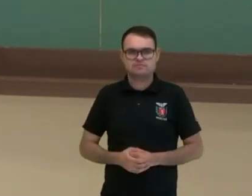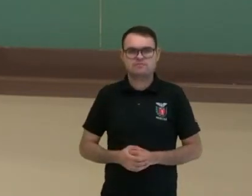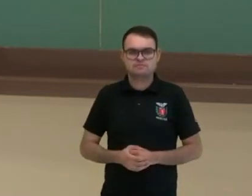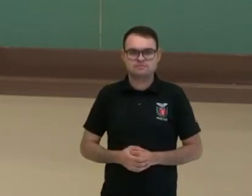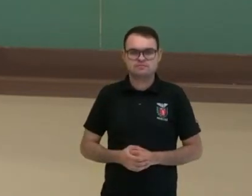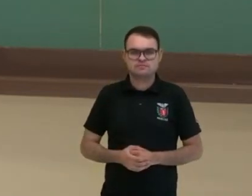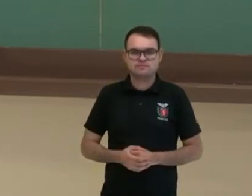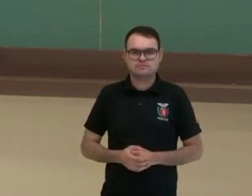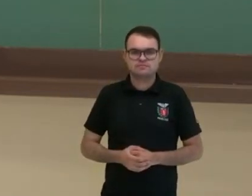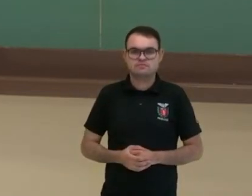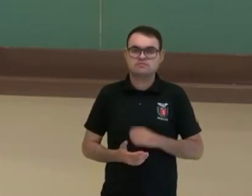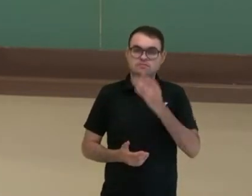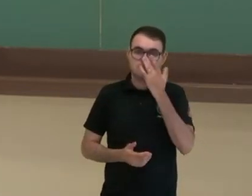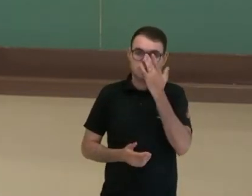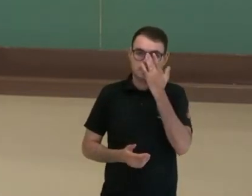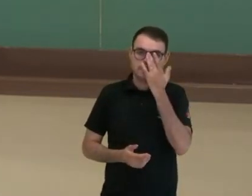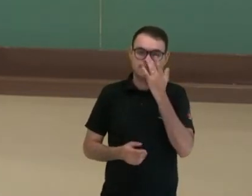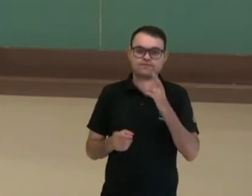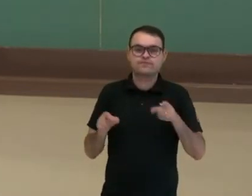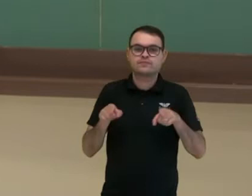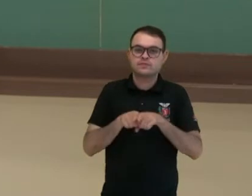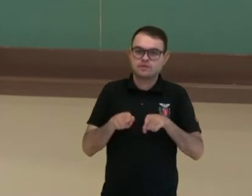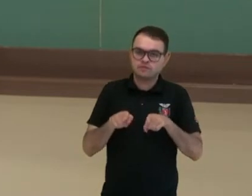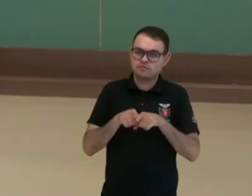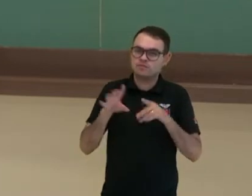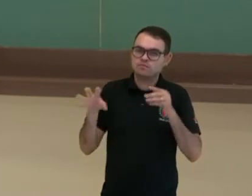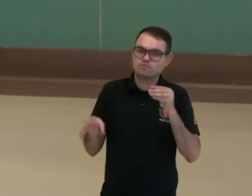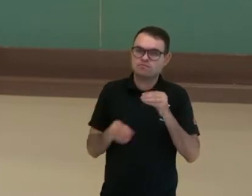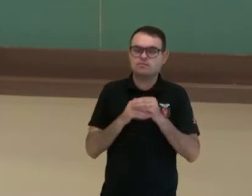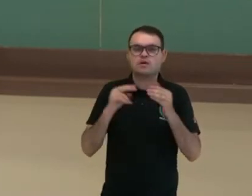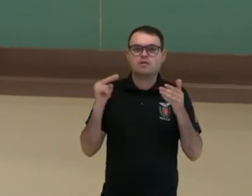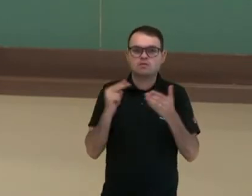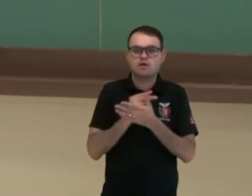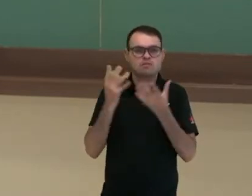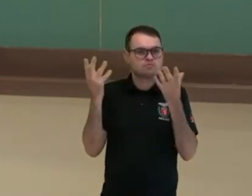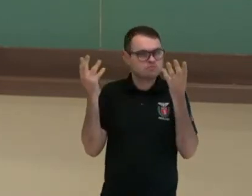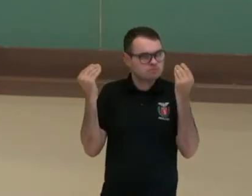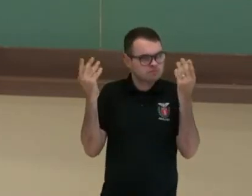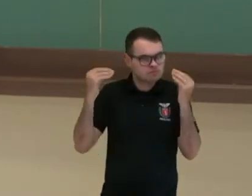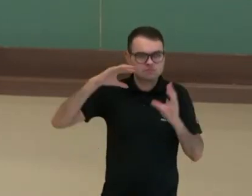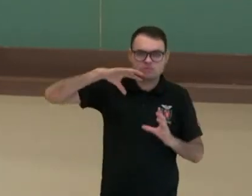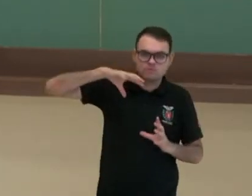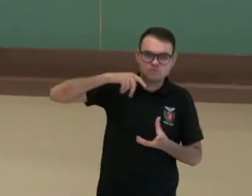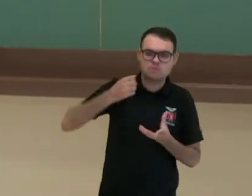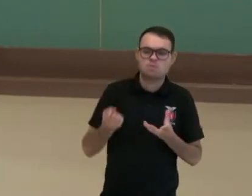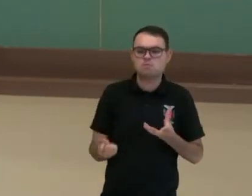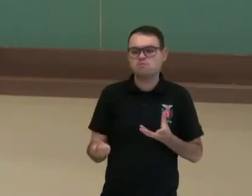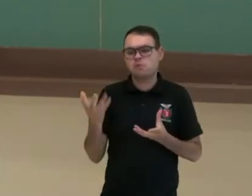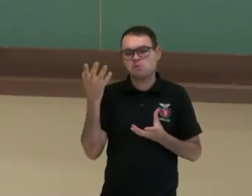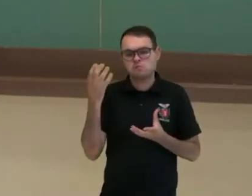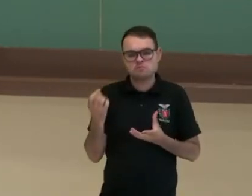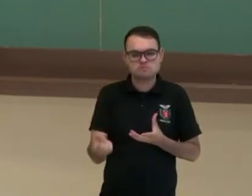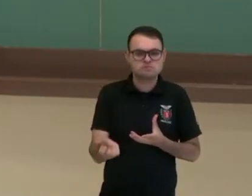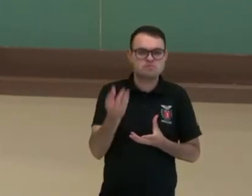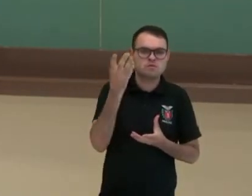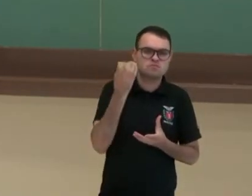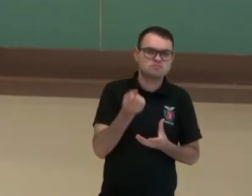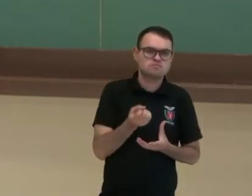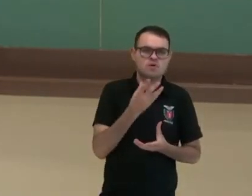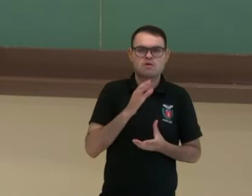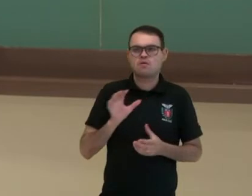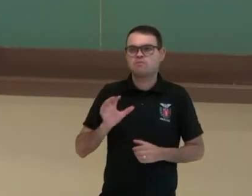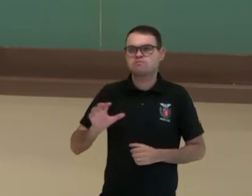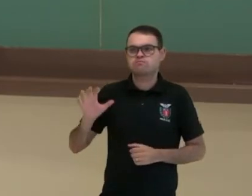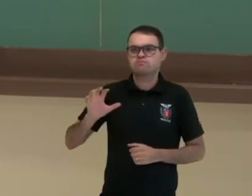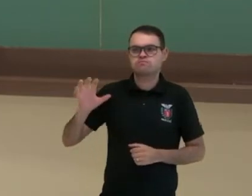disso, aconteciam, muitas atividades vulcânicas que liberavam o quê? Muitos